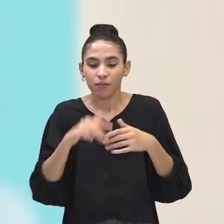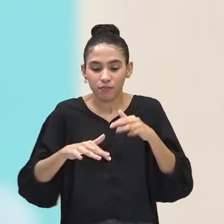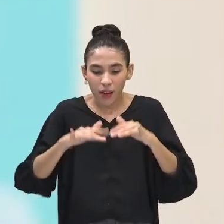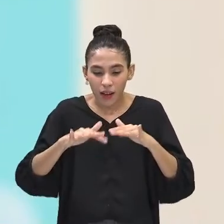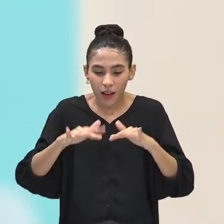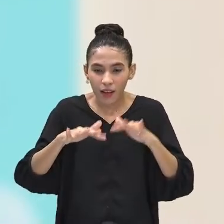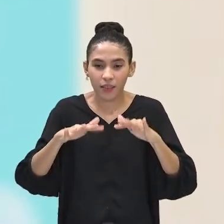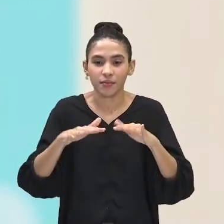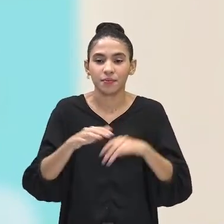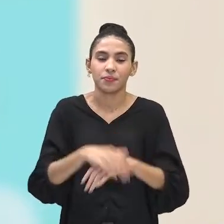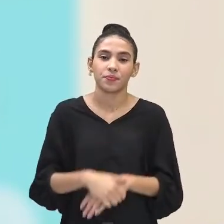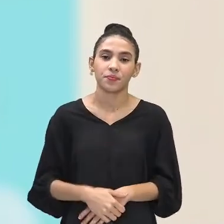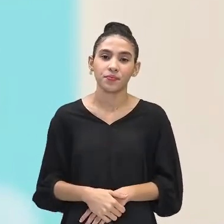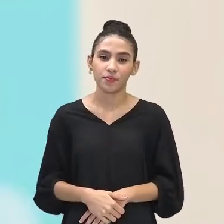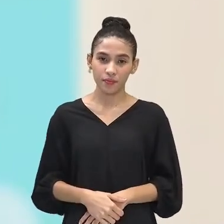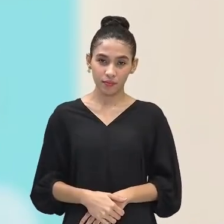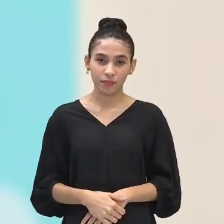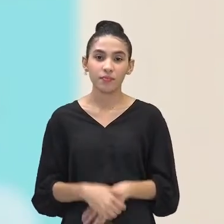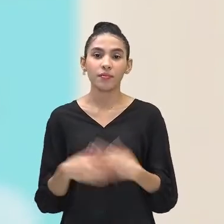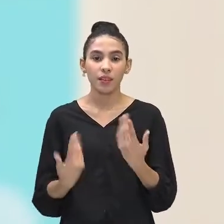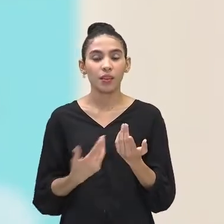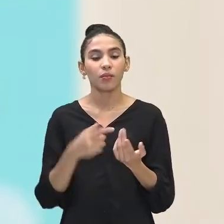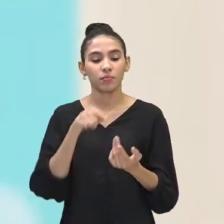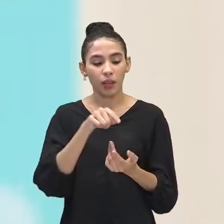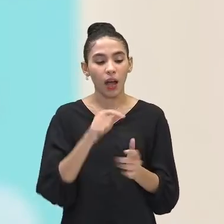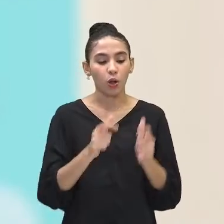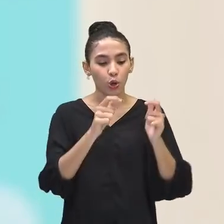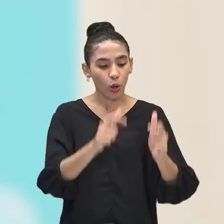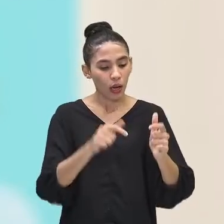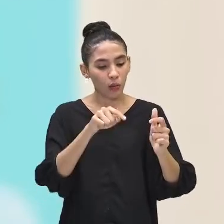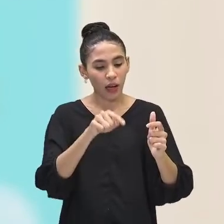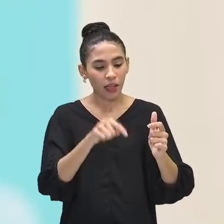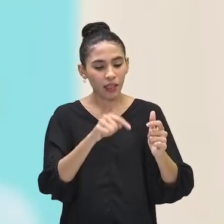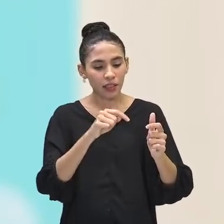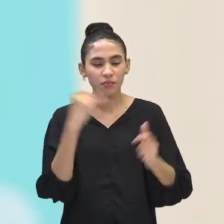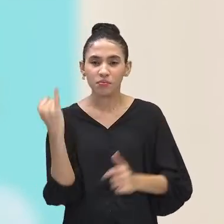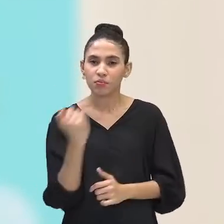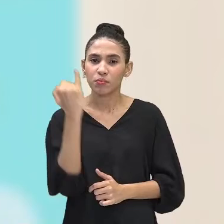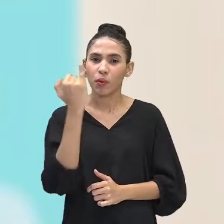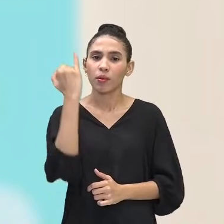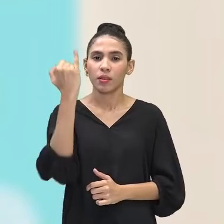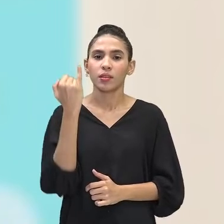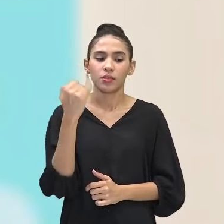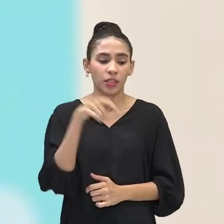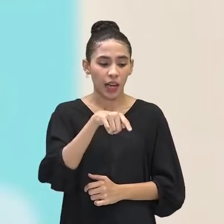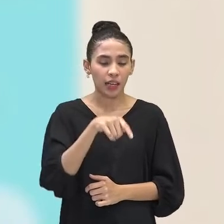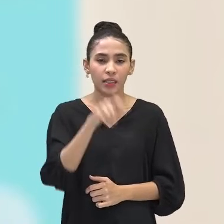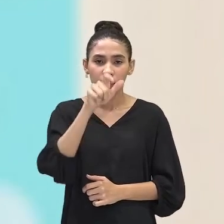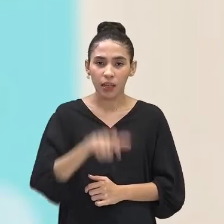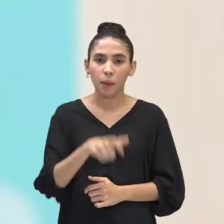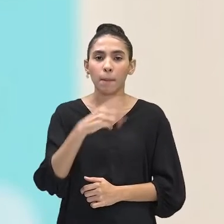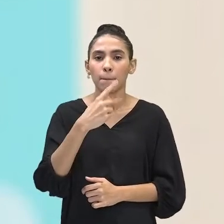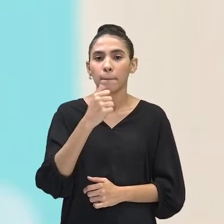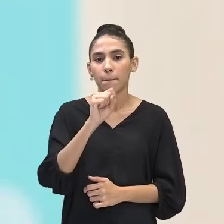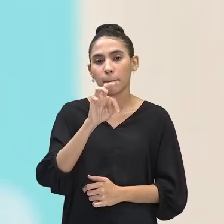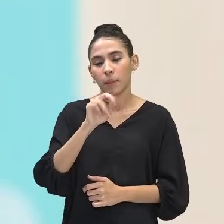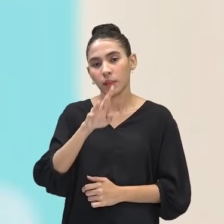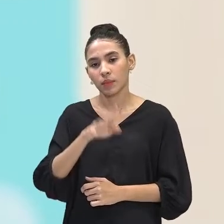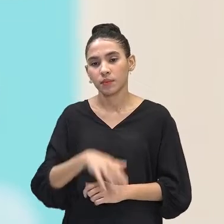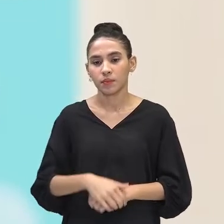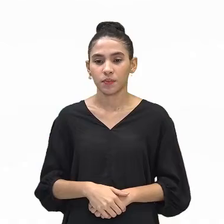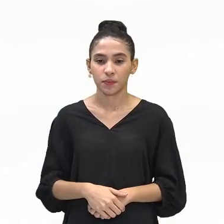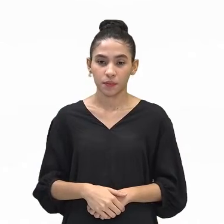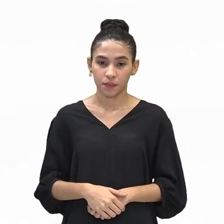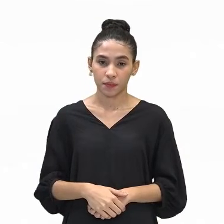seguinte após uma noite, não é? Então ele exalta esse lugar e ele fala que ele é pastor desse lugar maravilhoso. Continuando aí com a leitura